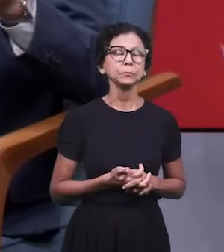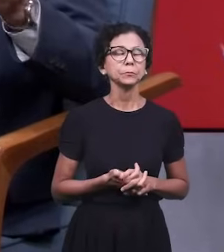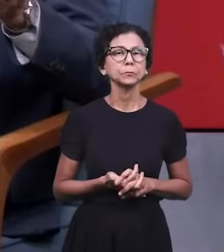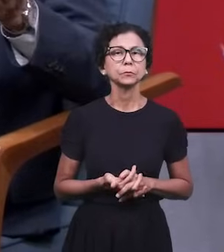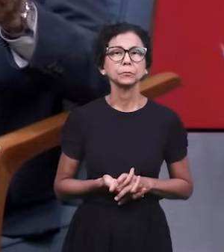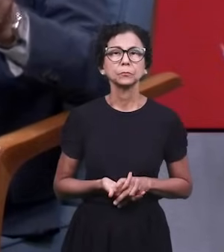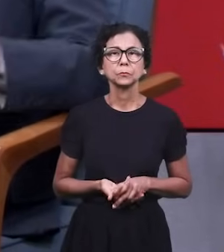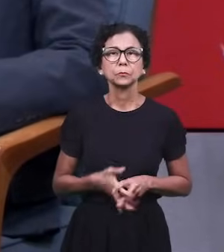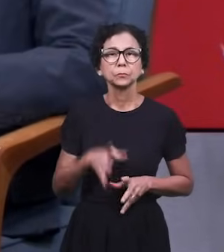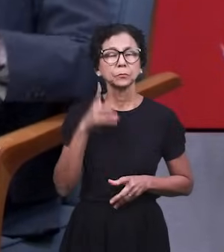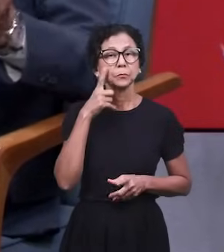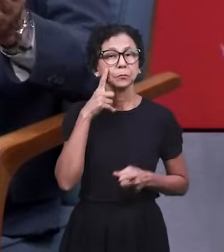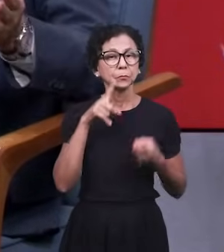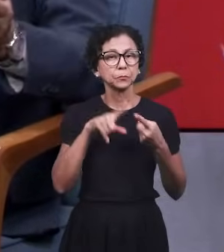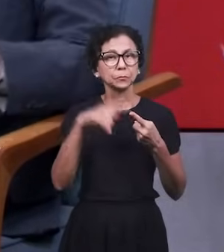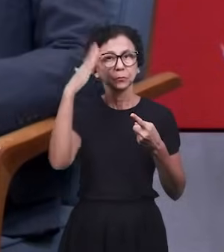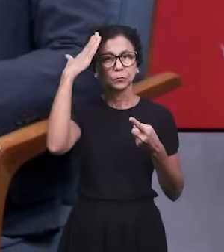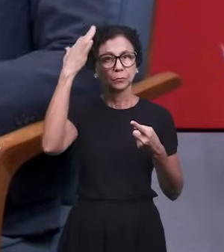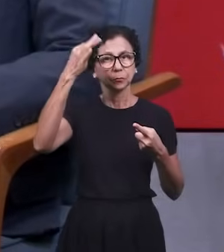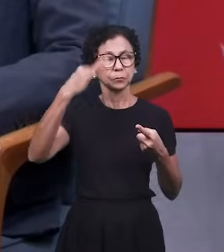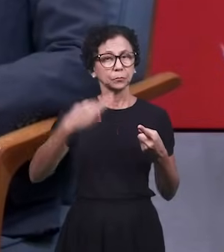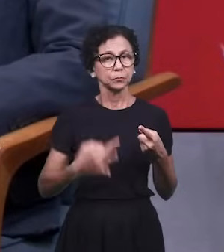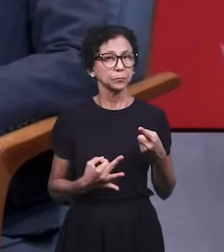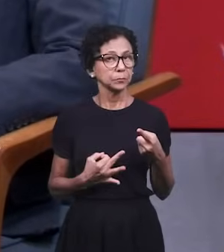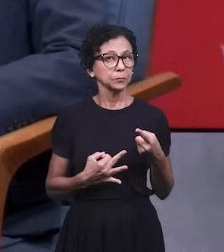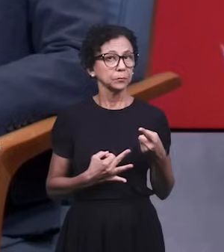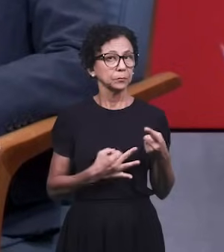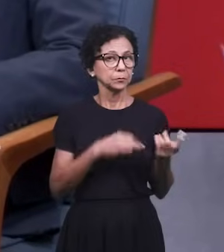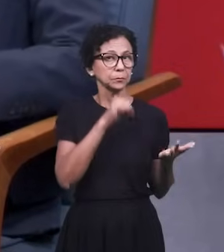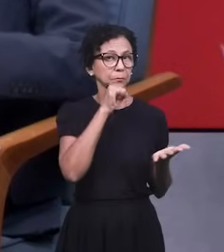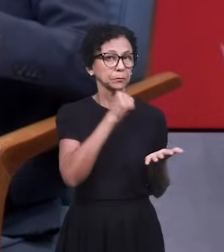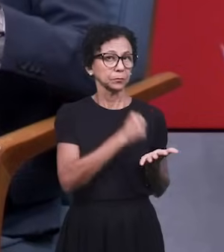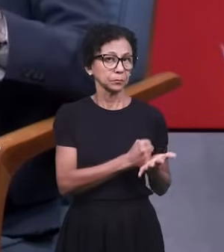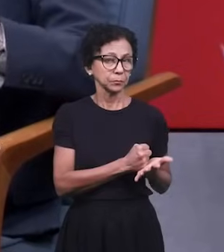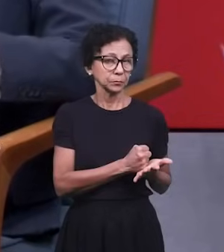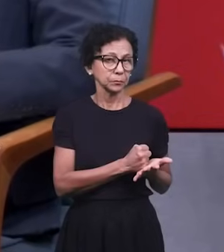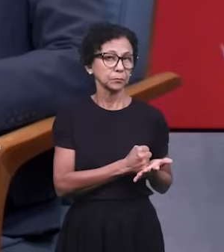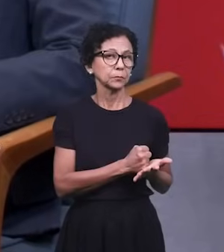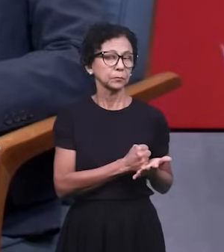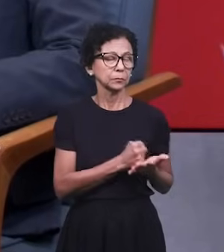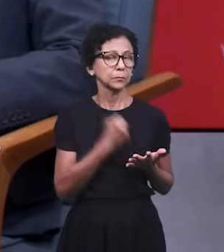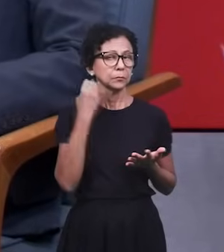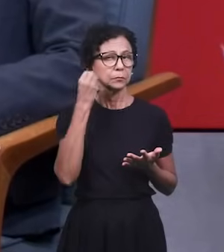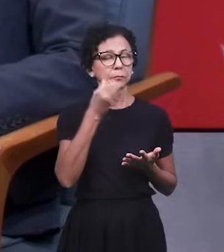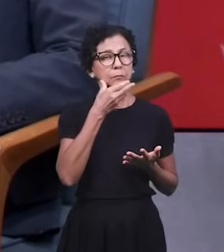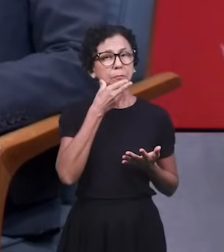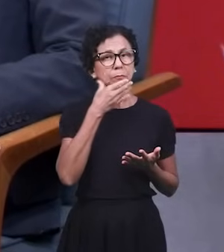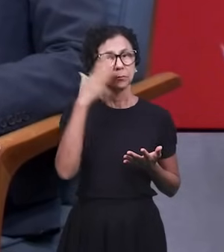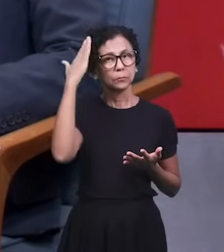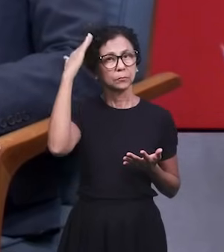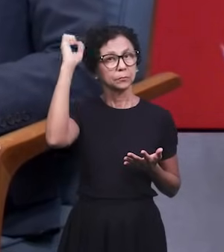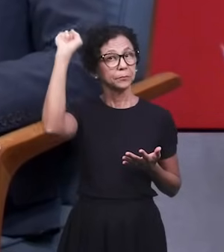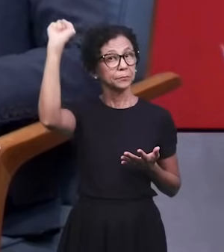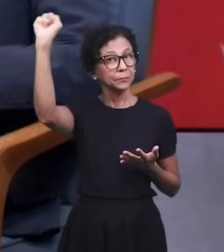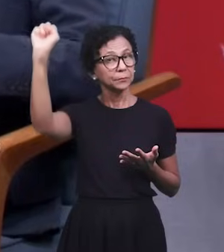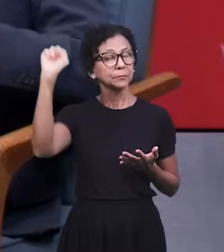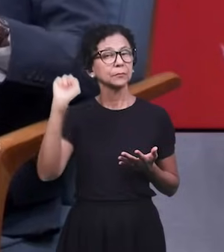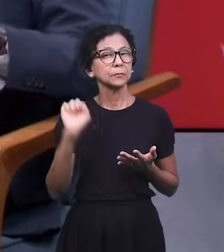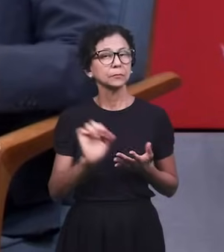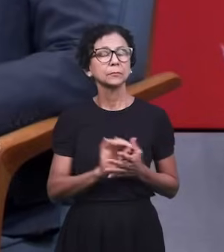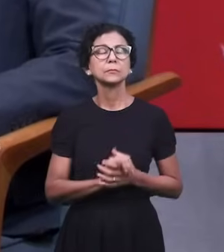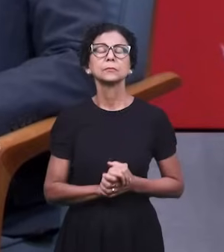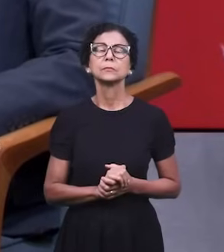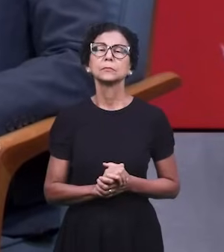sobre a sabedoria lá no Velho Testamento, usando aquela experiência de Salomão, e